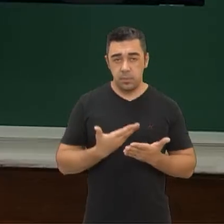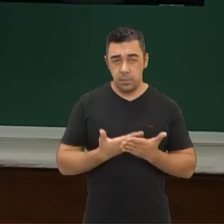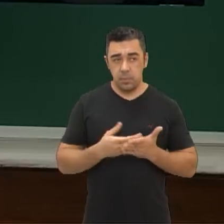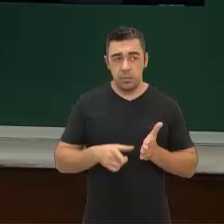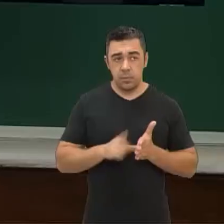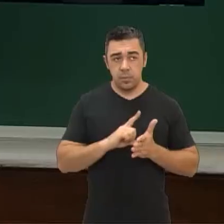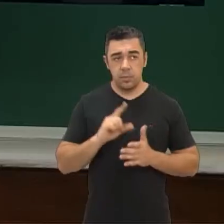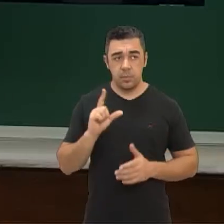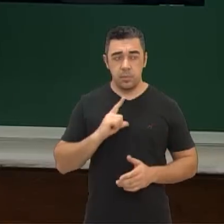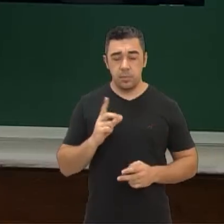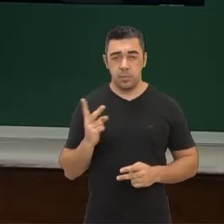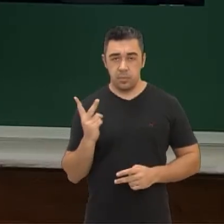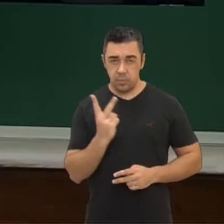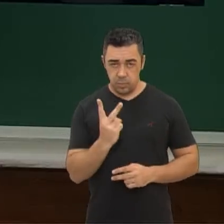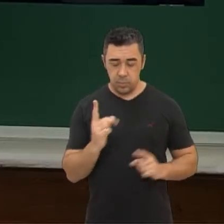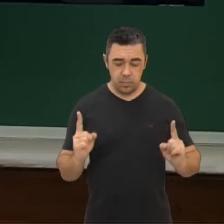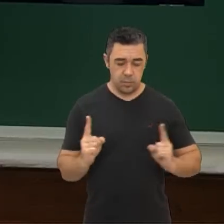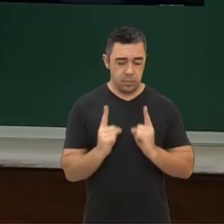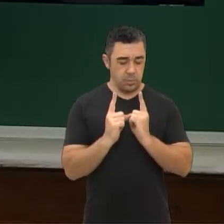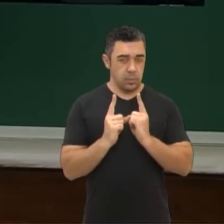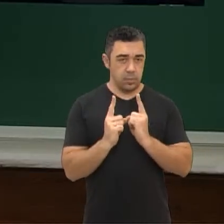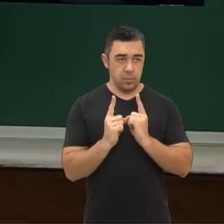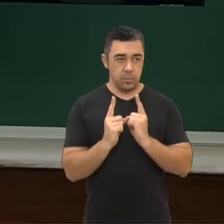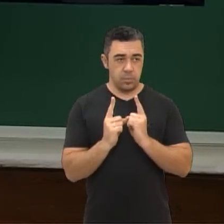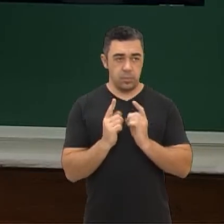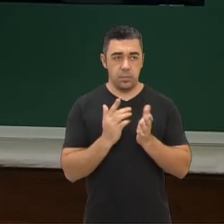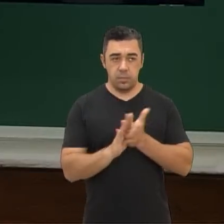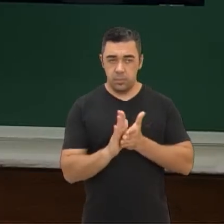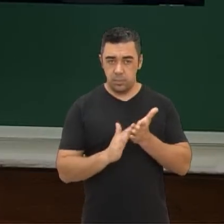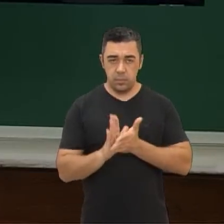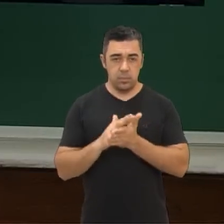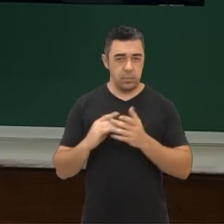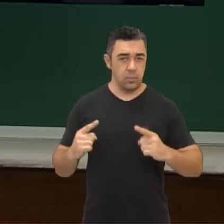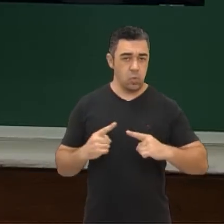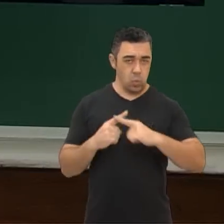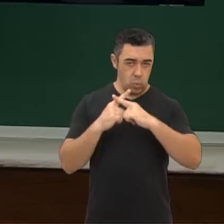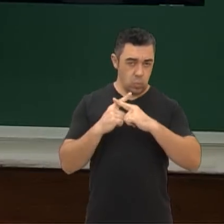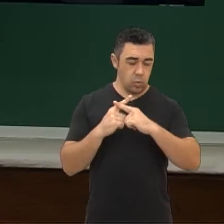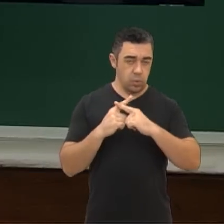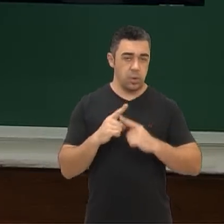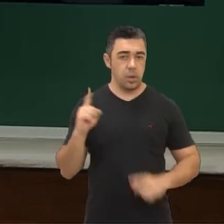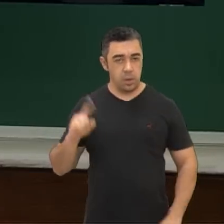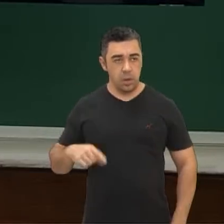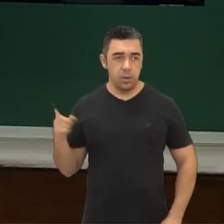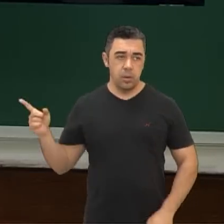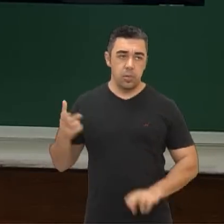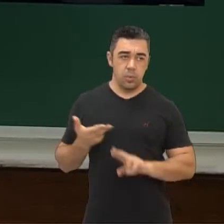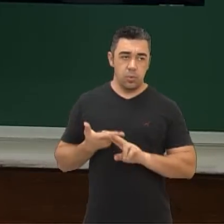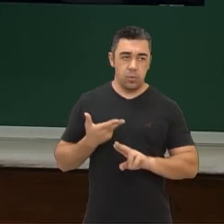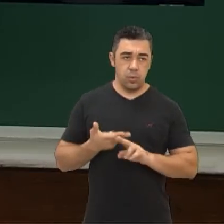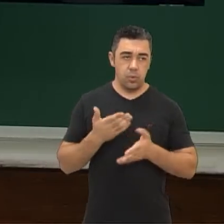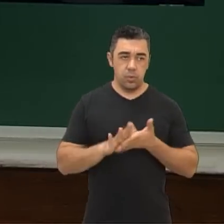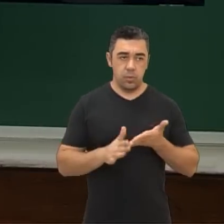Primeiro lá, é o nome dessa gravura, que é Emboladores, né? Estilogravura de